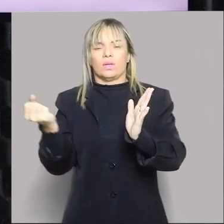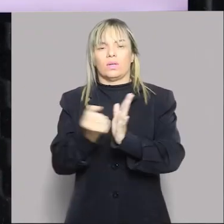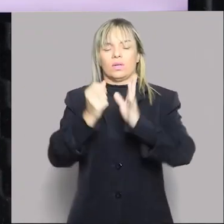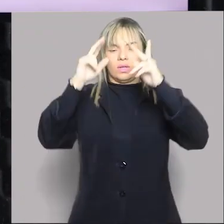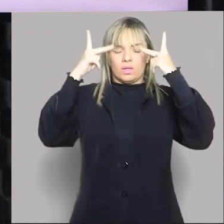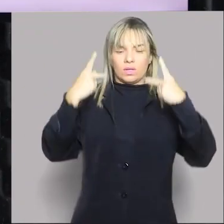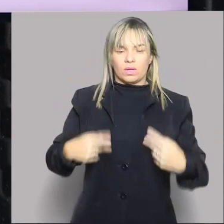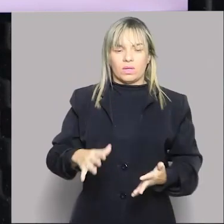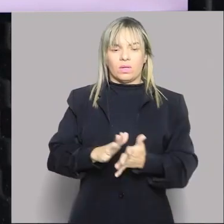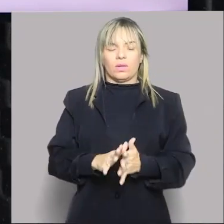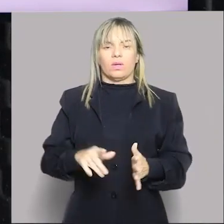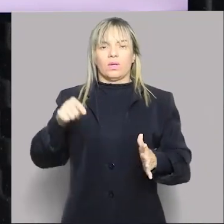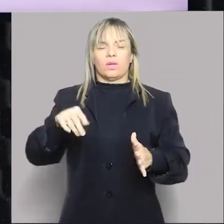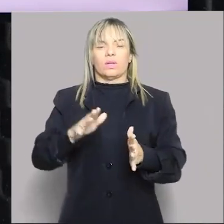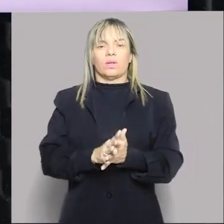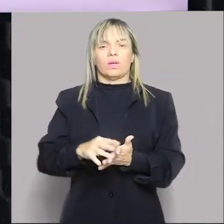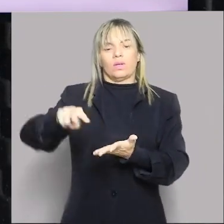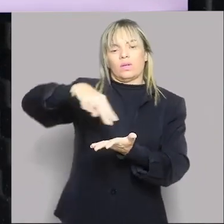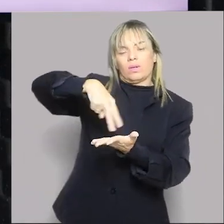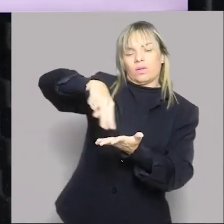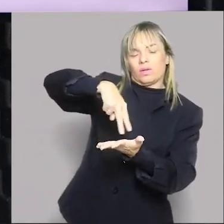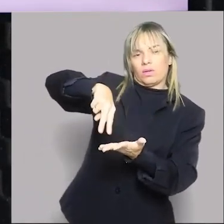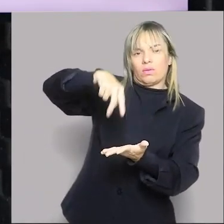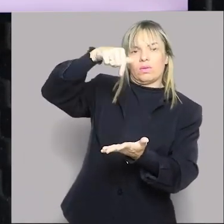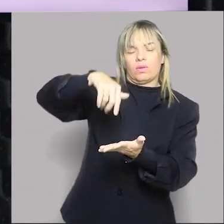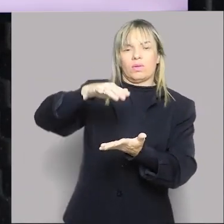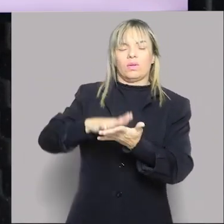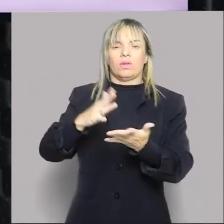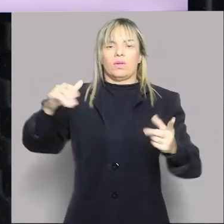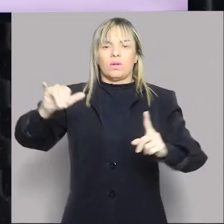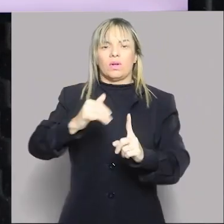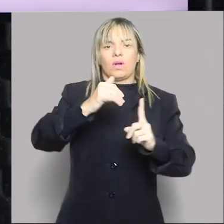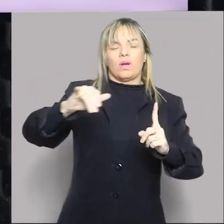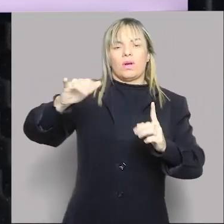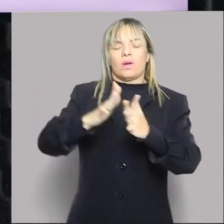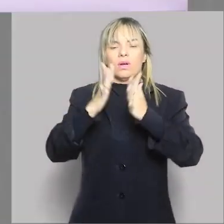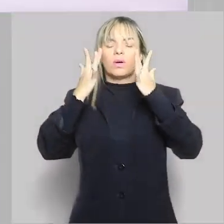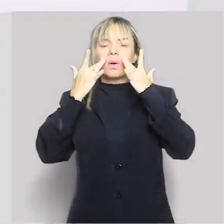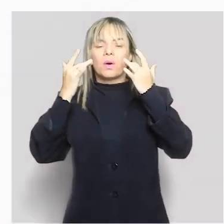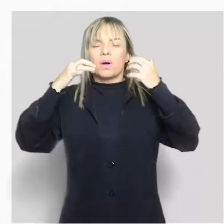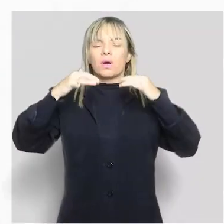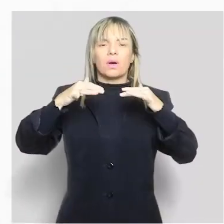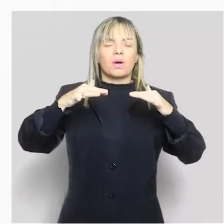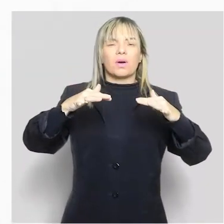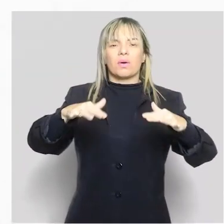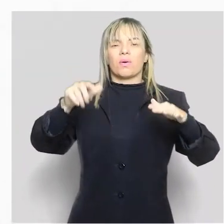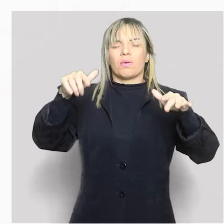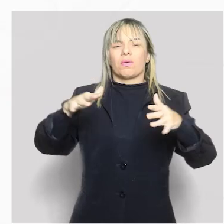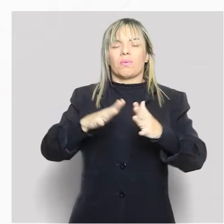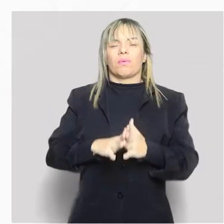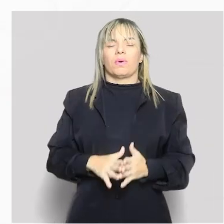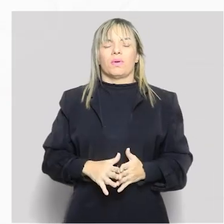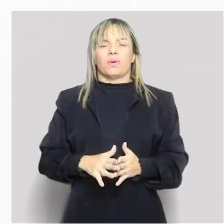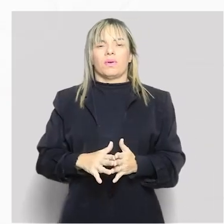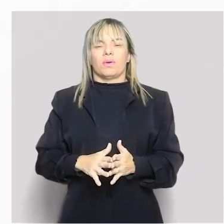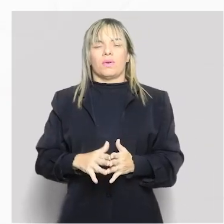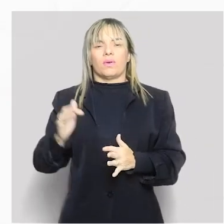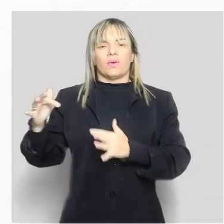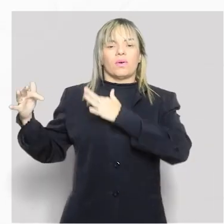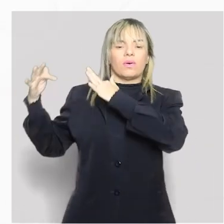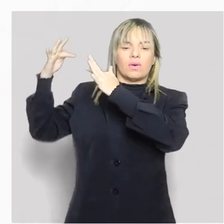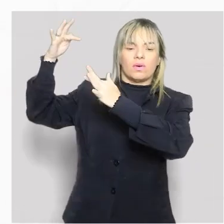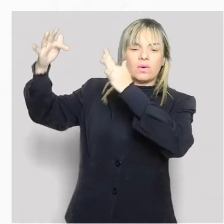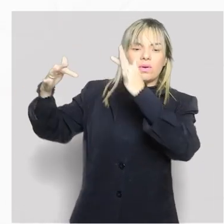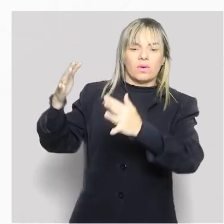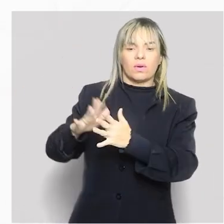É uma das formas mais importantes da arte nessa manifestação folclórica. Diversão, puro, simples. Prazer estético. Quem dança